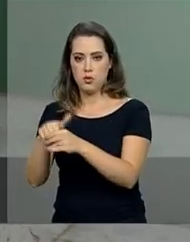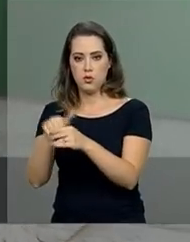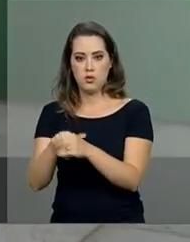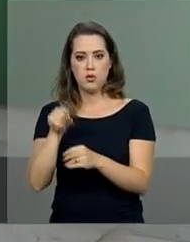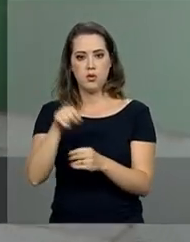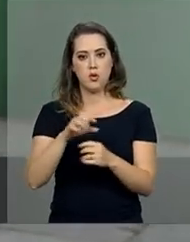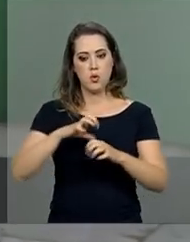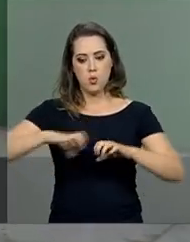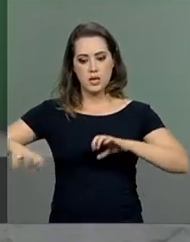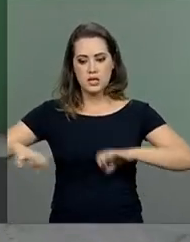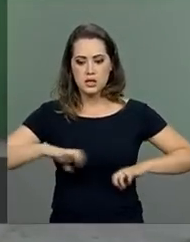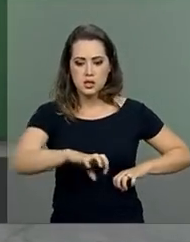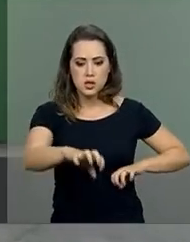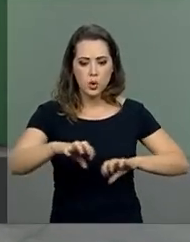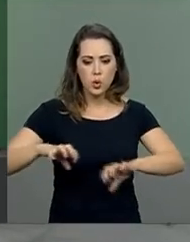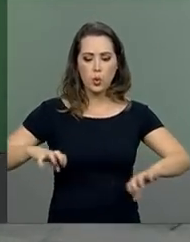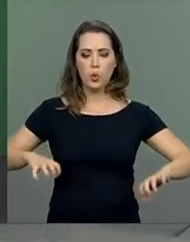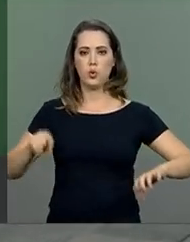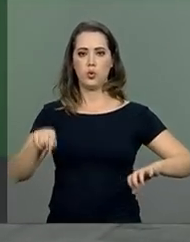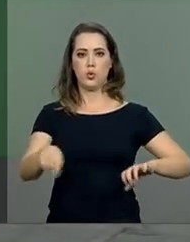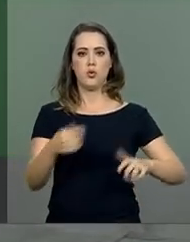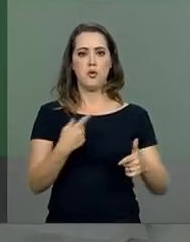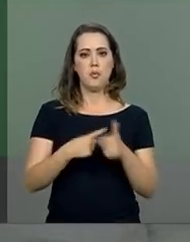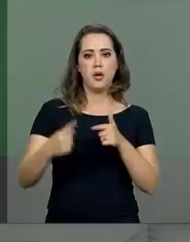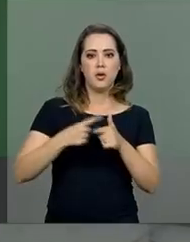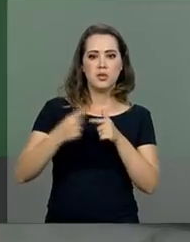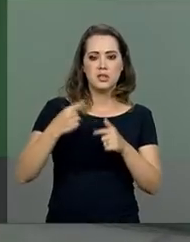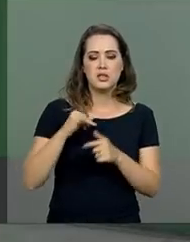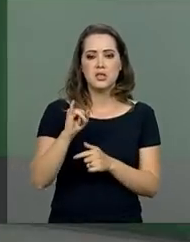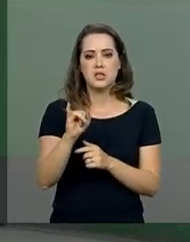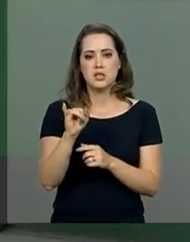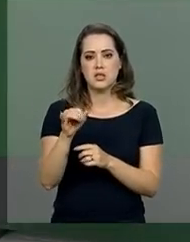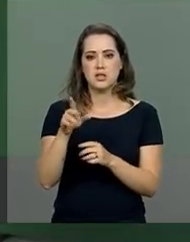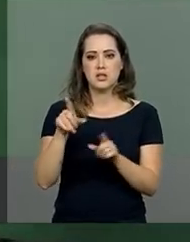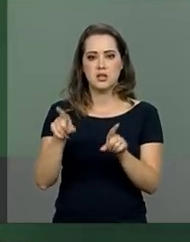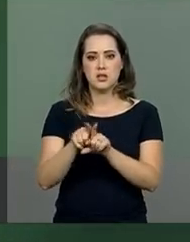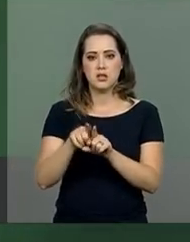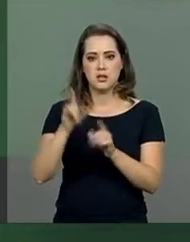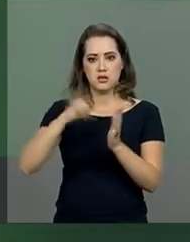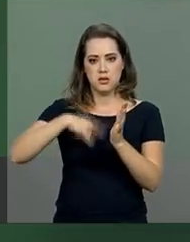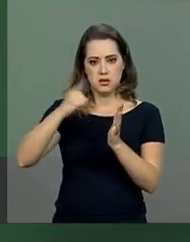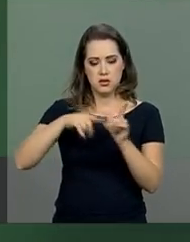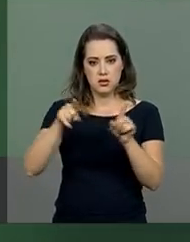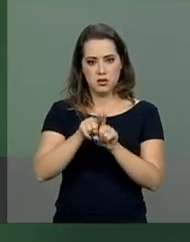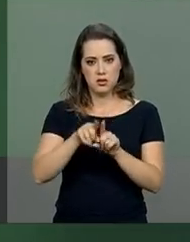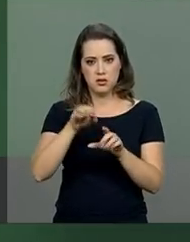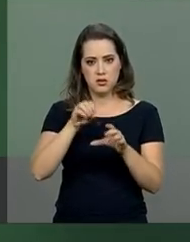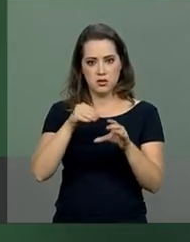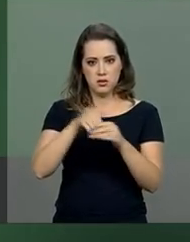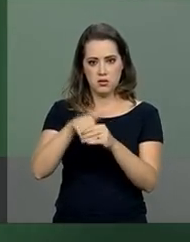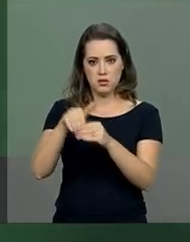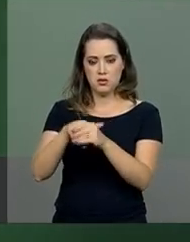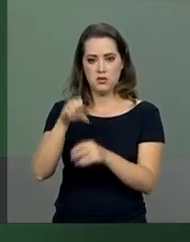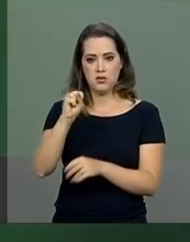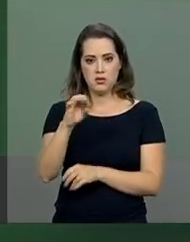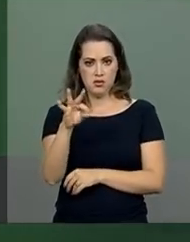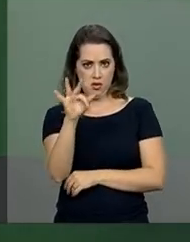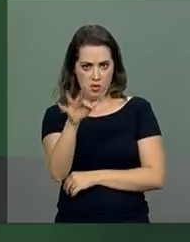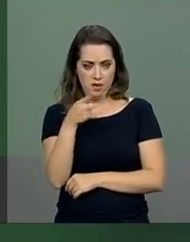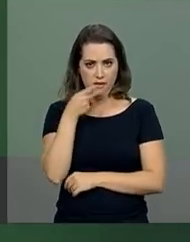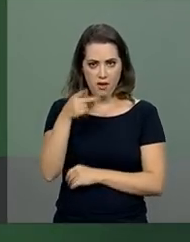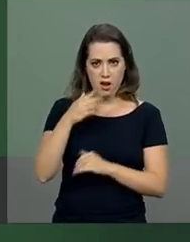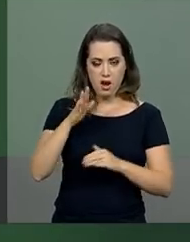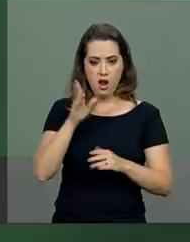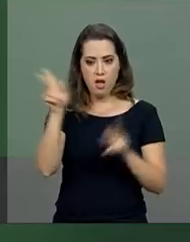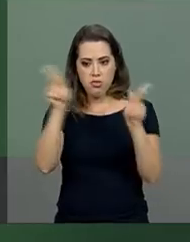essa polarização questionamento da validade das urnas não pode o supremo novamente chamado a responder tentar pacificar